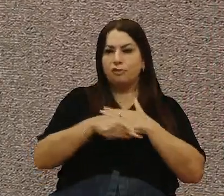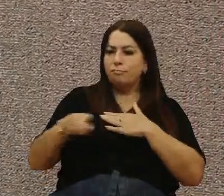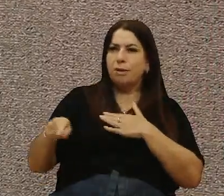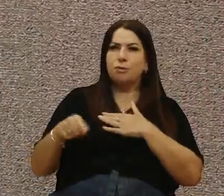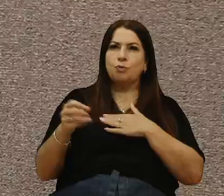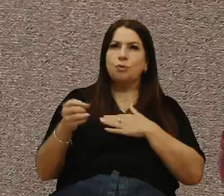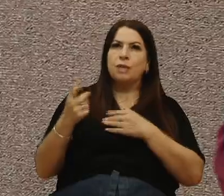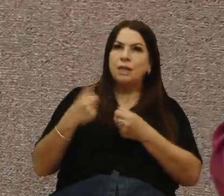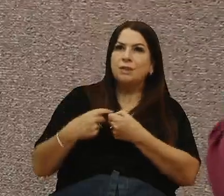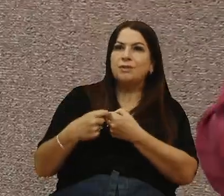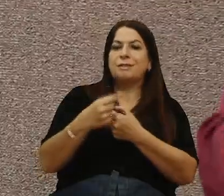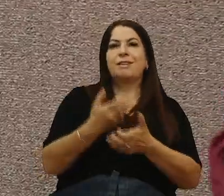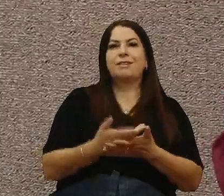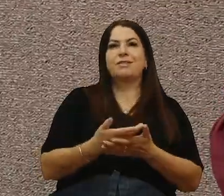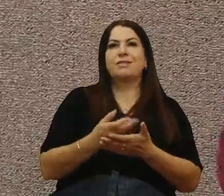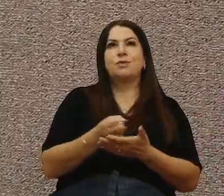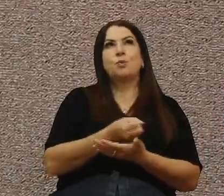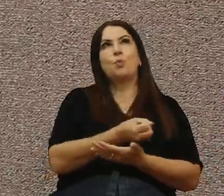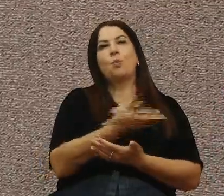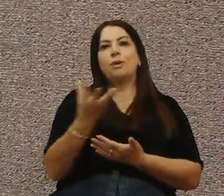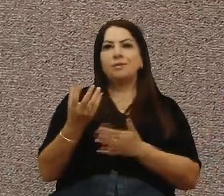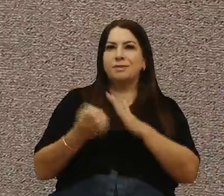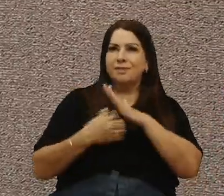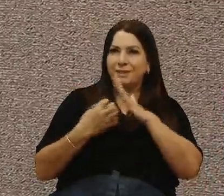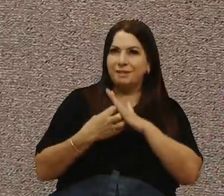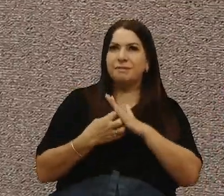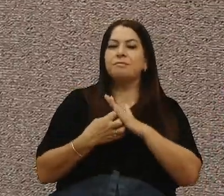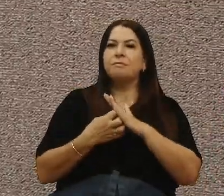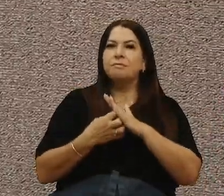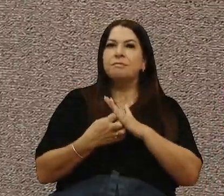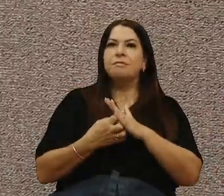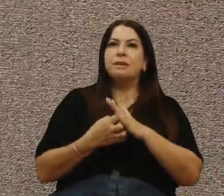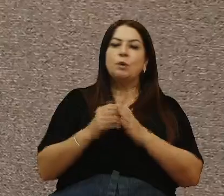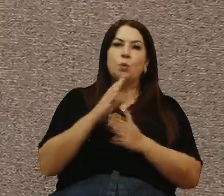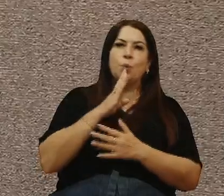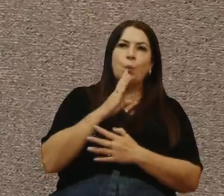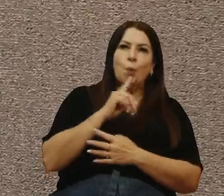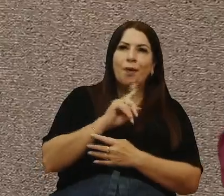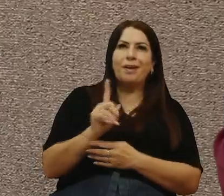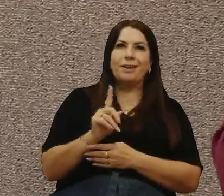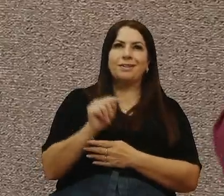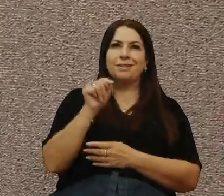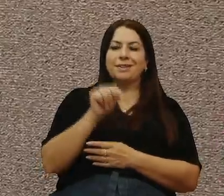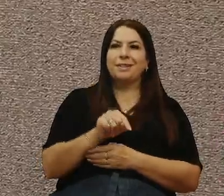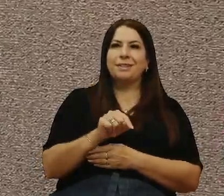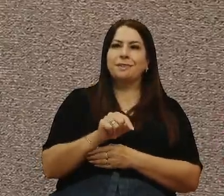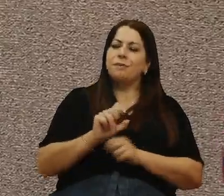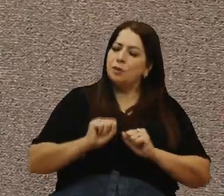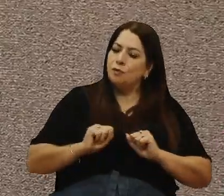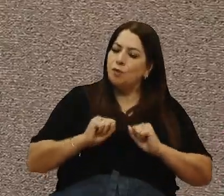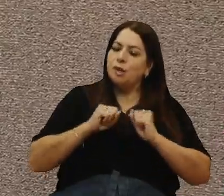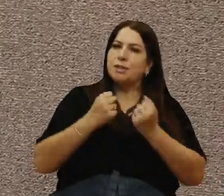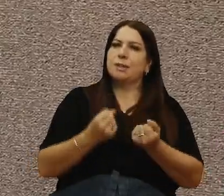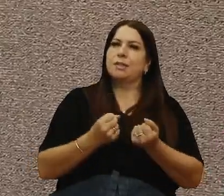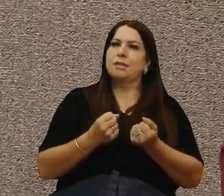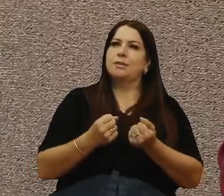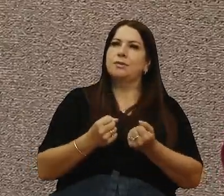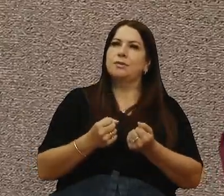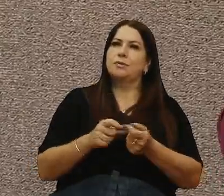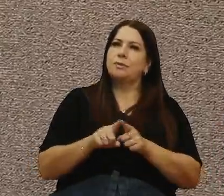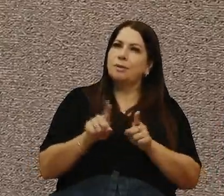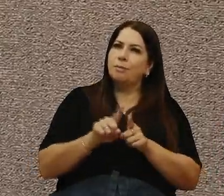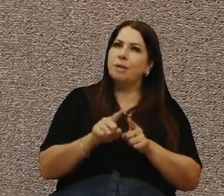na nossa cidade. Quantas empresas a gente conhece que vem se esforçando, se